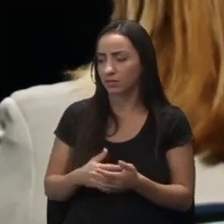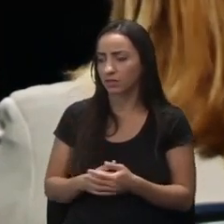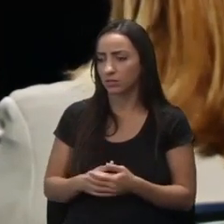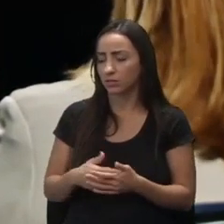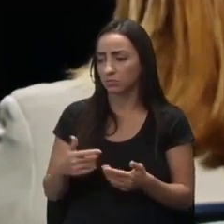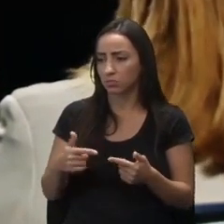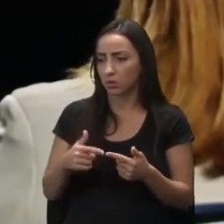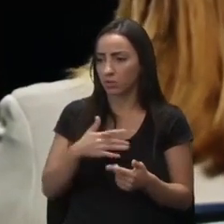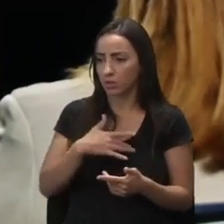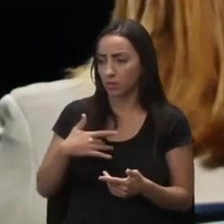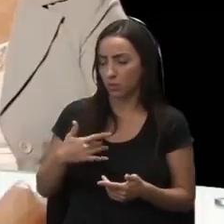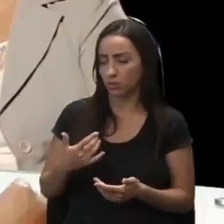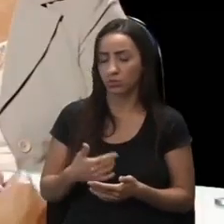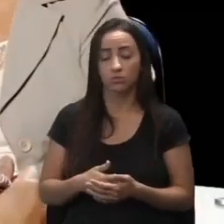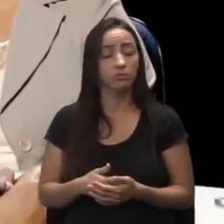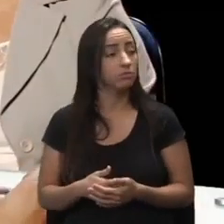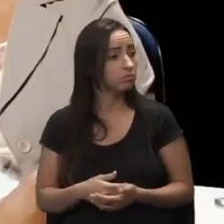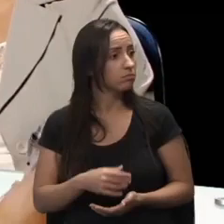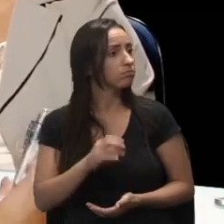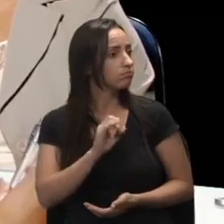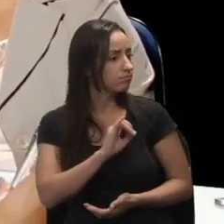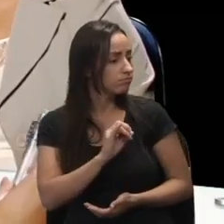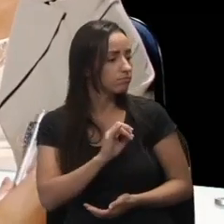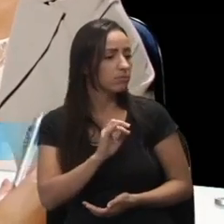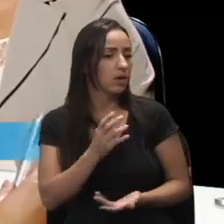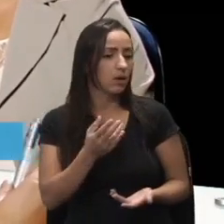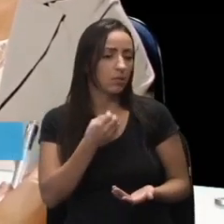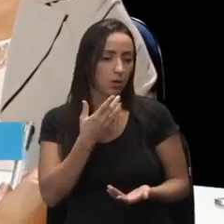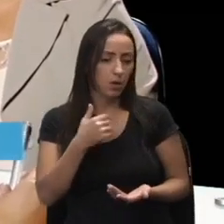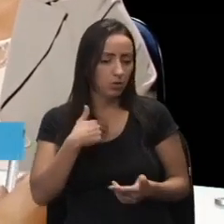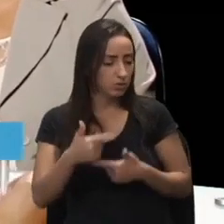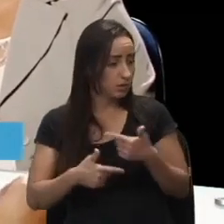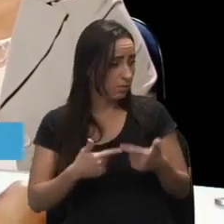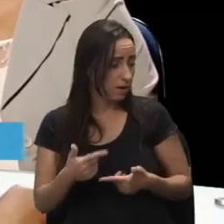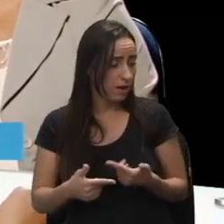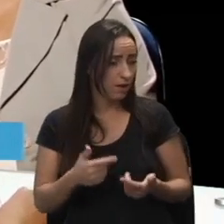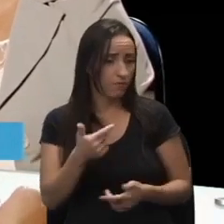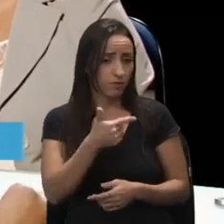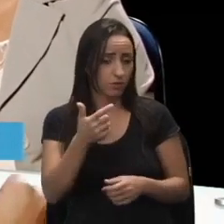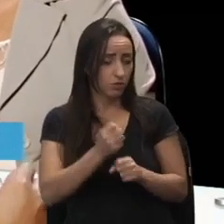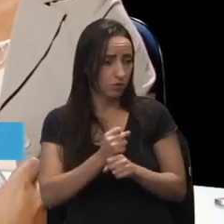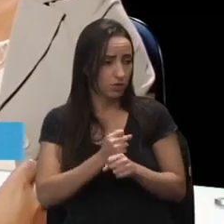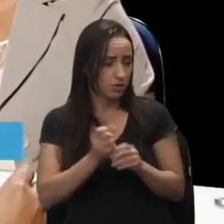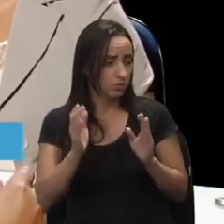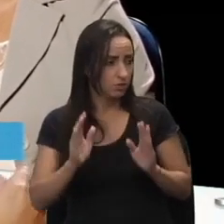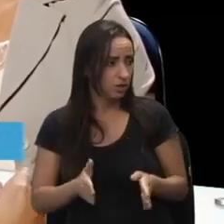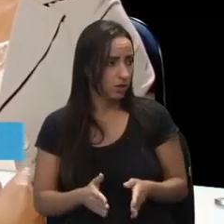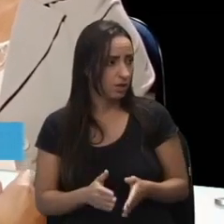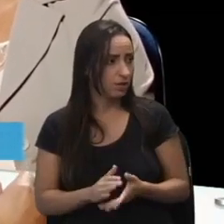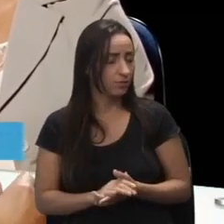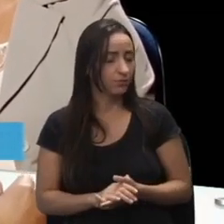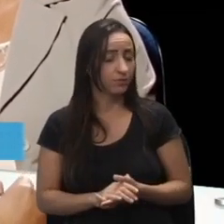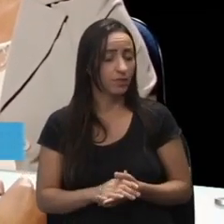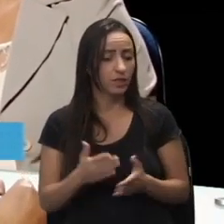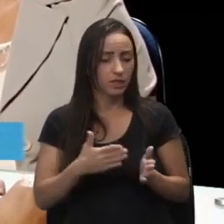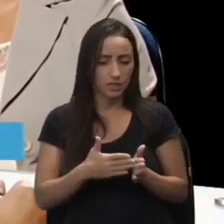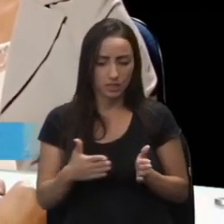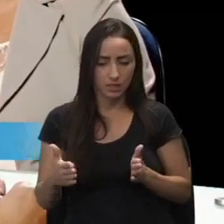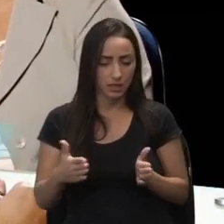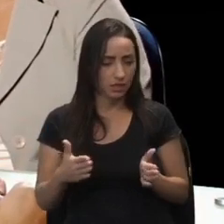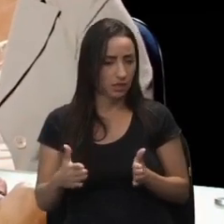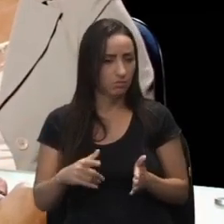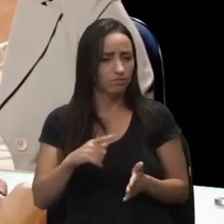da saúde do servidor? Bom, Thiago, eu trabalho na secretaria há 22 anos, né, e nesse período eu